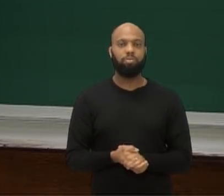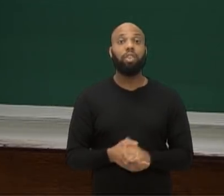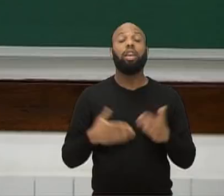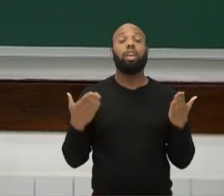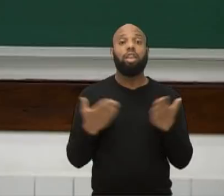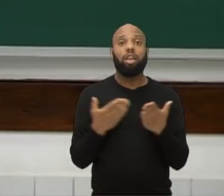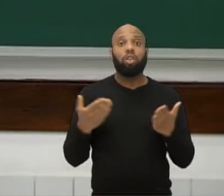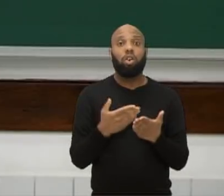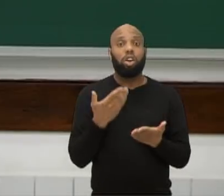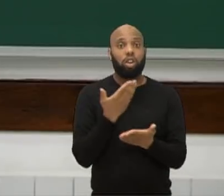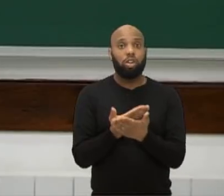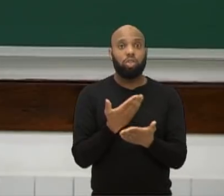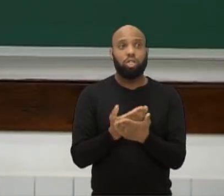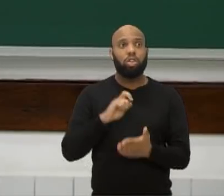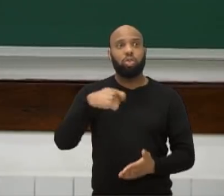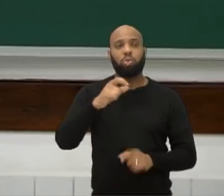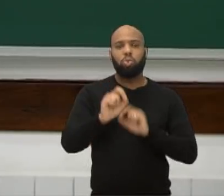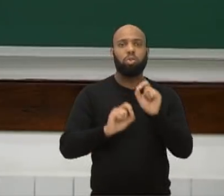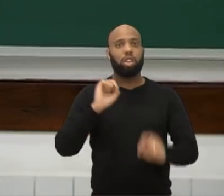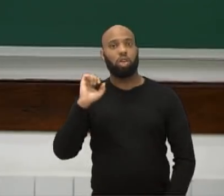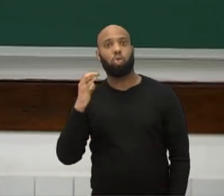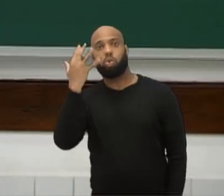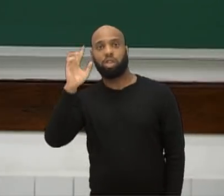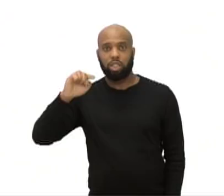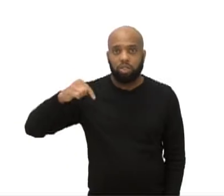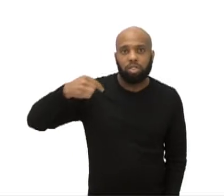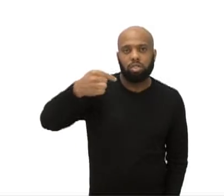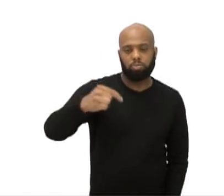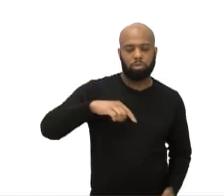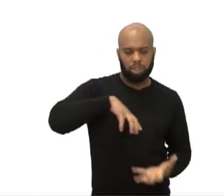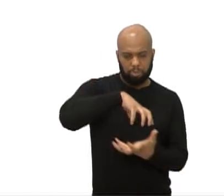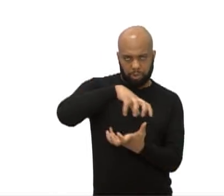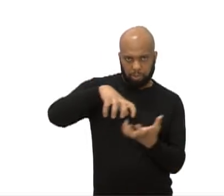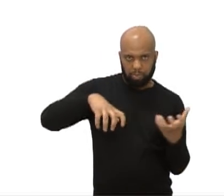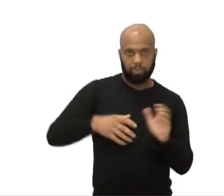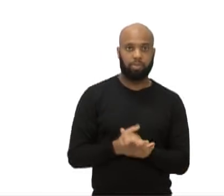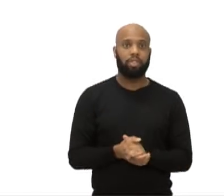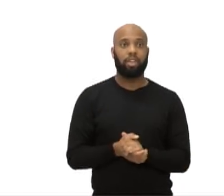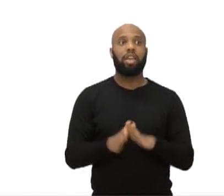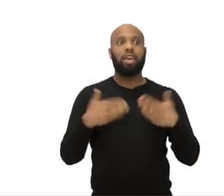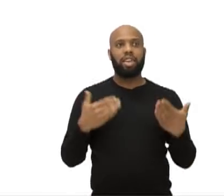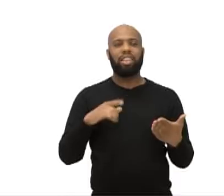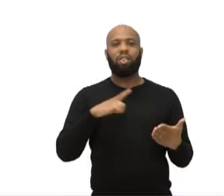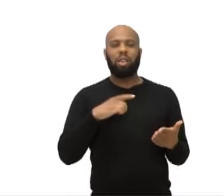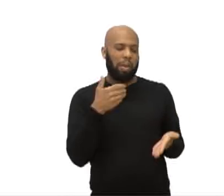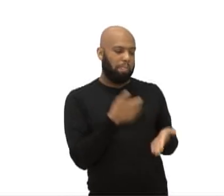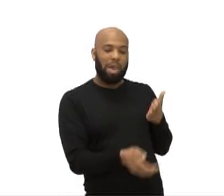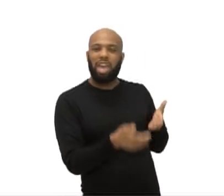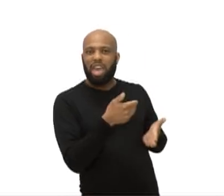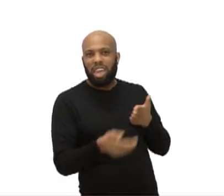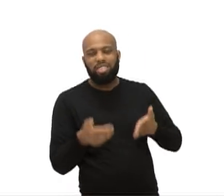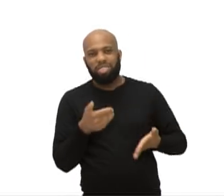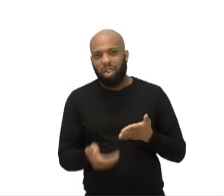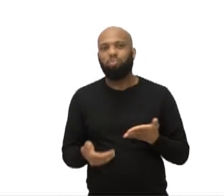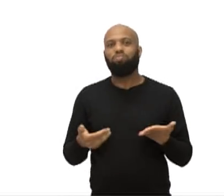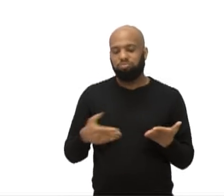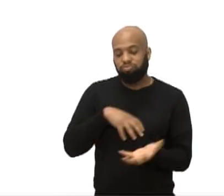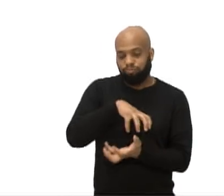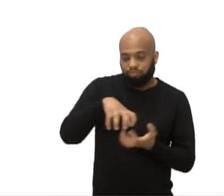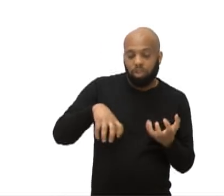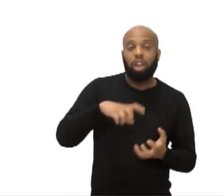Vamos agora falar sobre o resultado da revolta dos malês. Depois de vencido o movimento rebelde, vários de seus integrantes